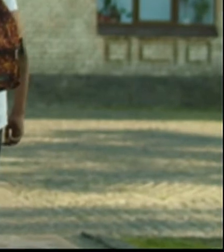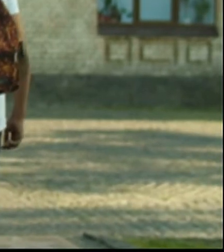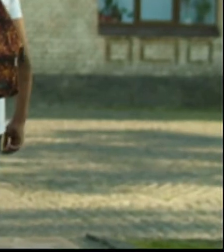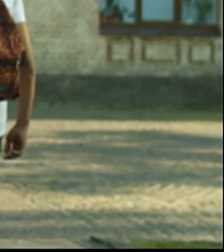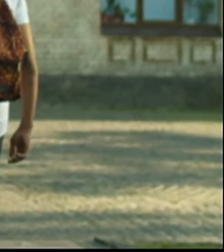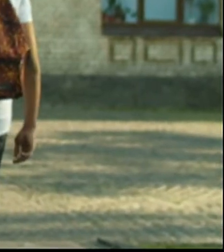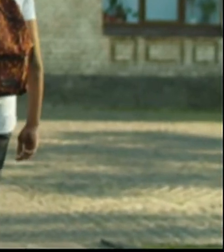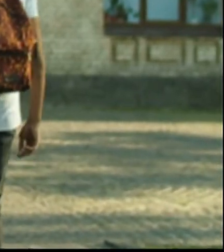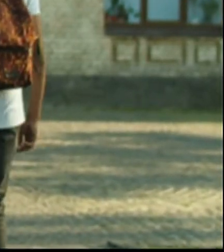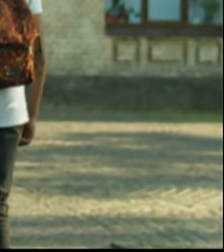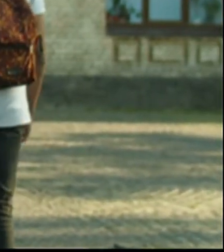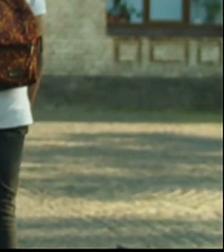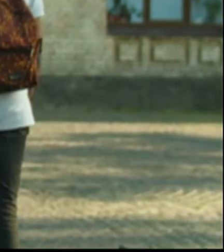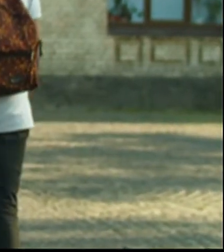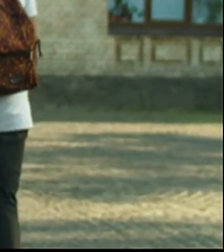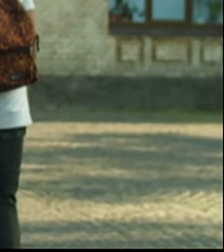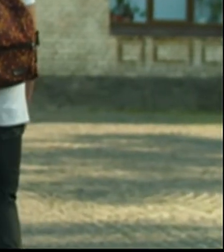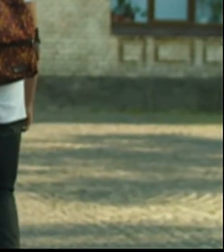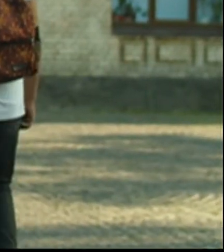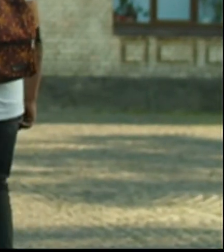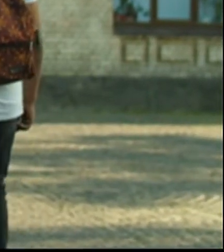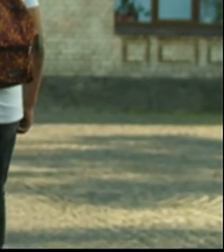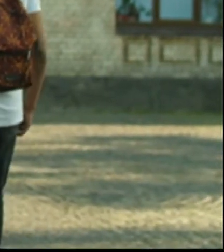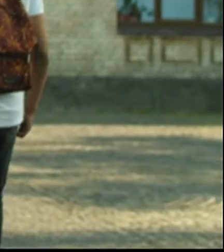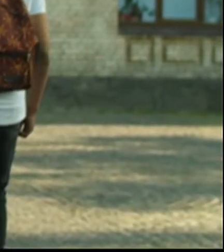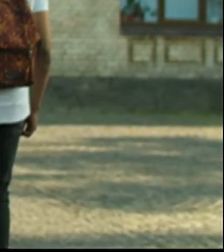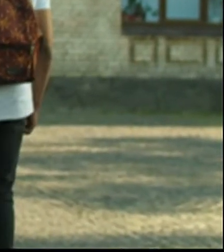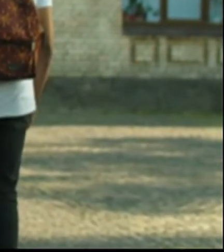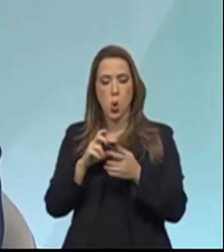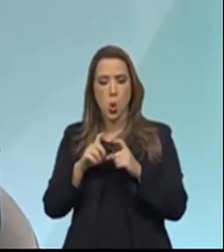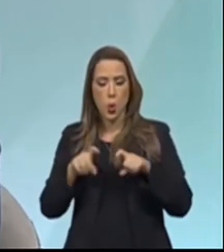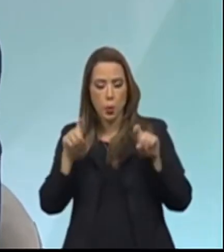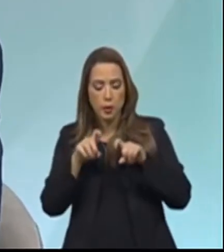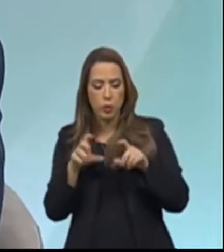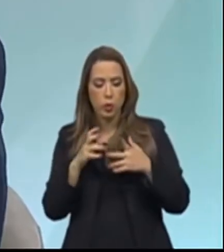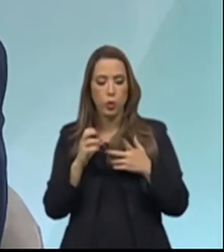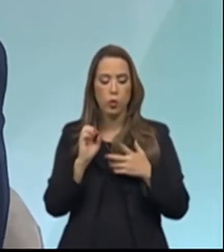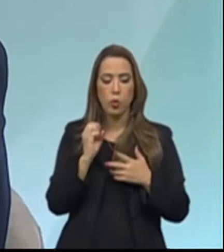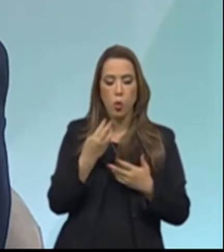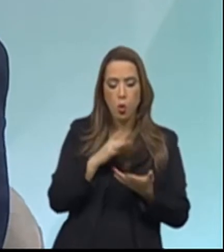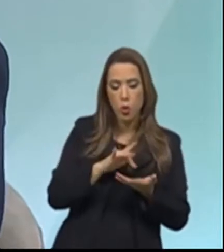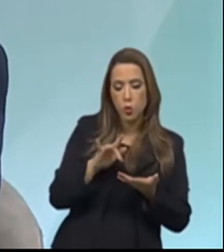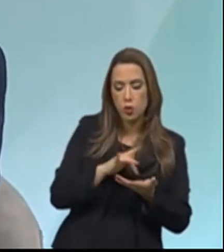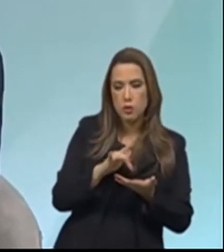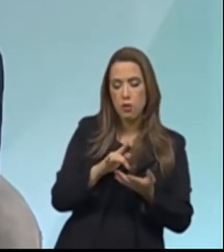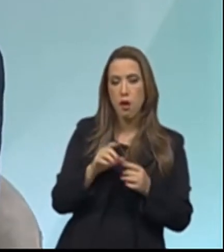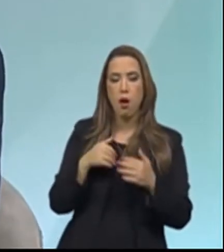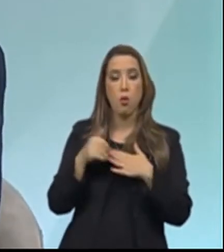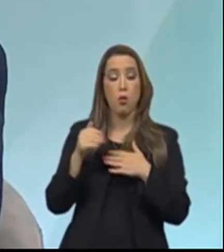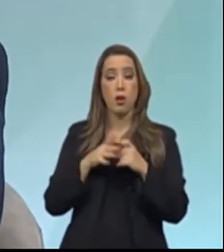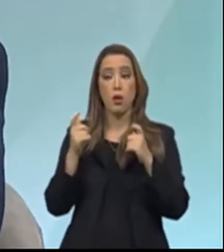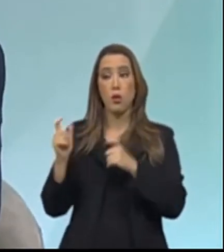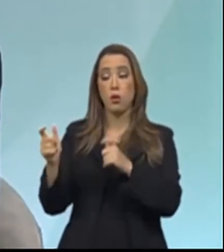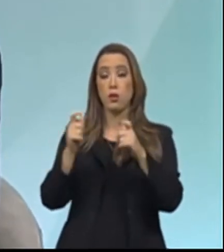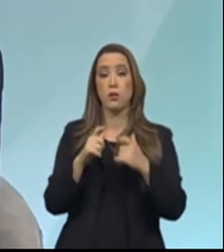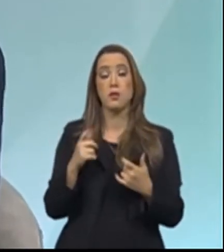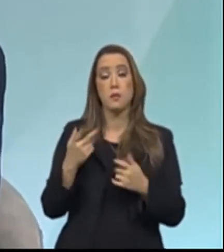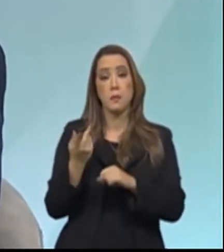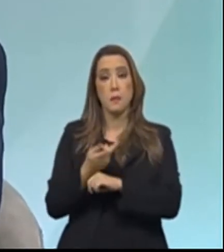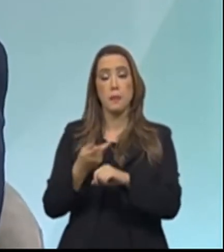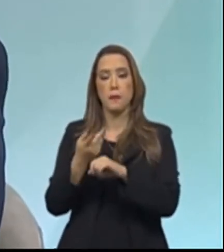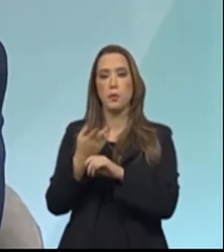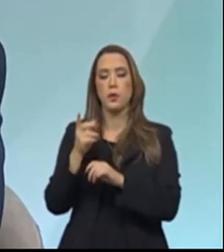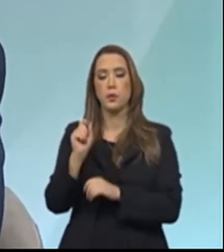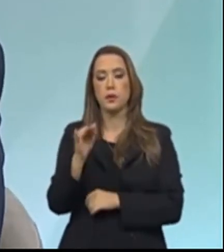universidades e faculdades para estudantes de baixa renda segundo Barreto Estado deve se relacionar como